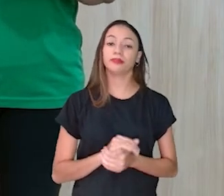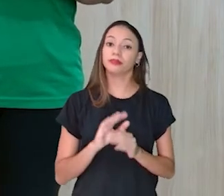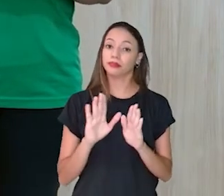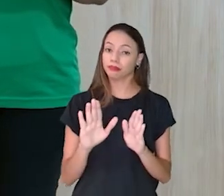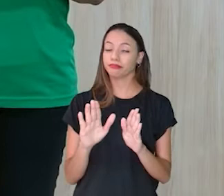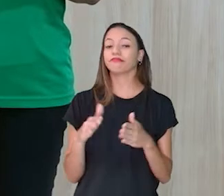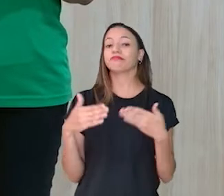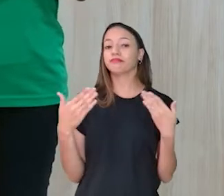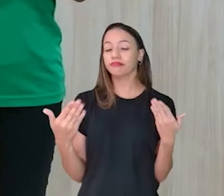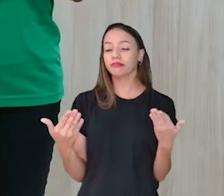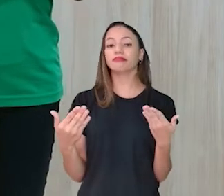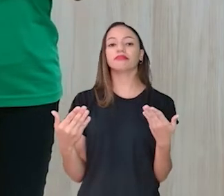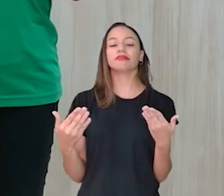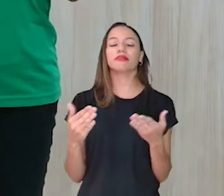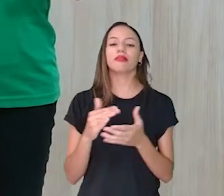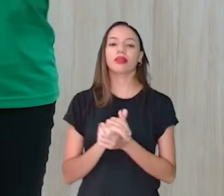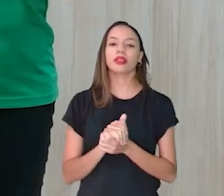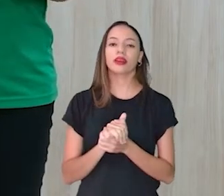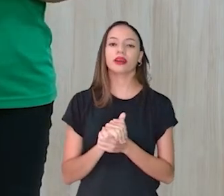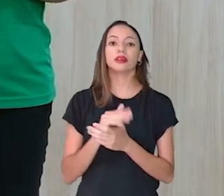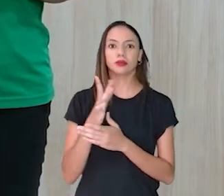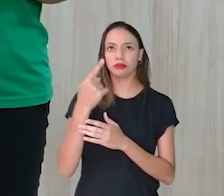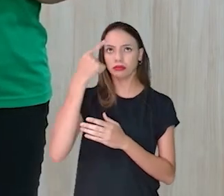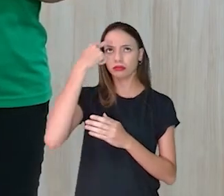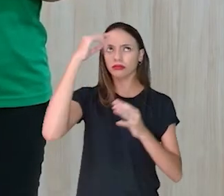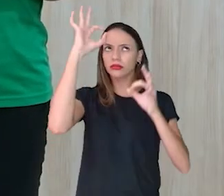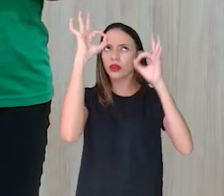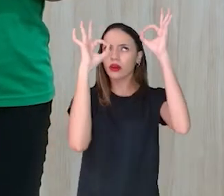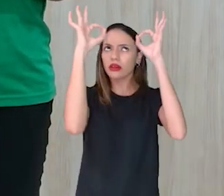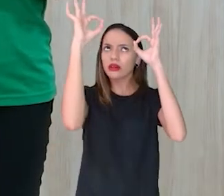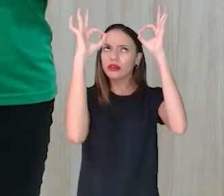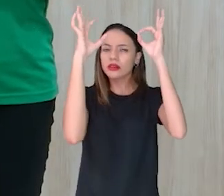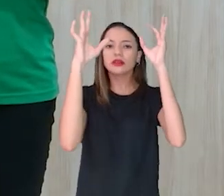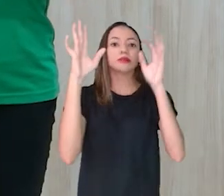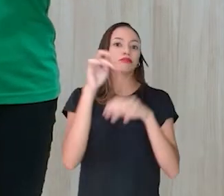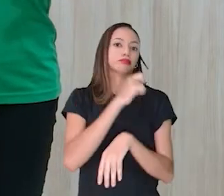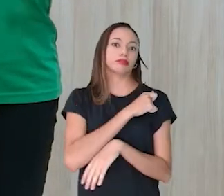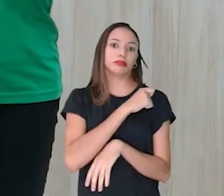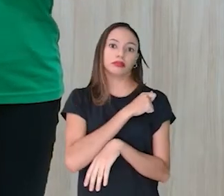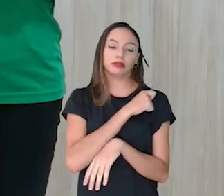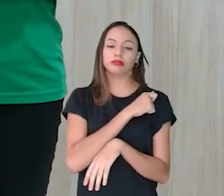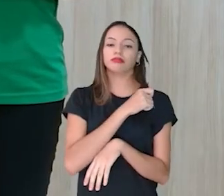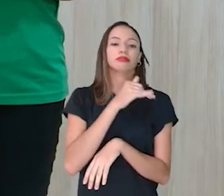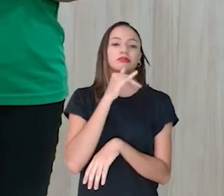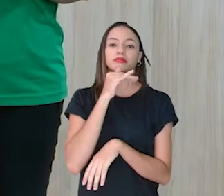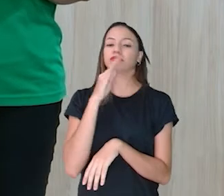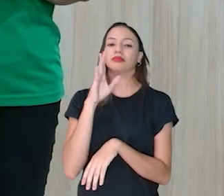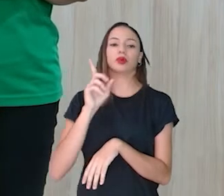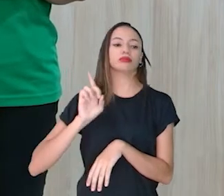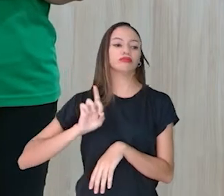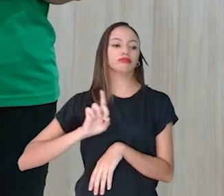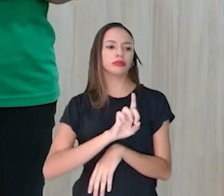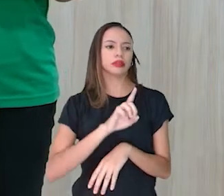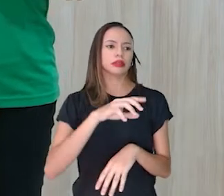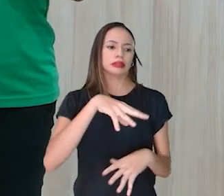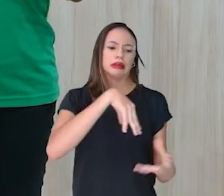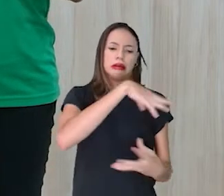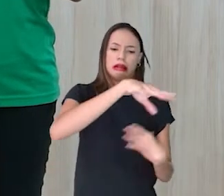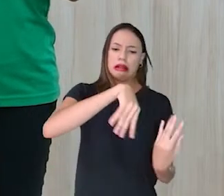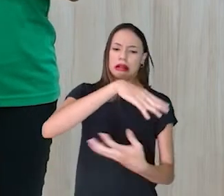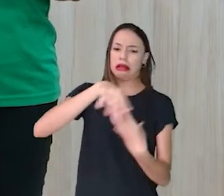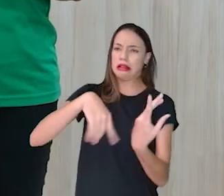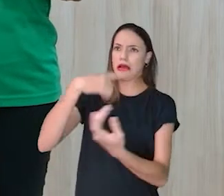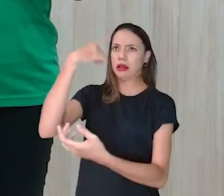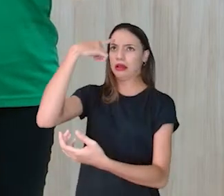já trabalhando essa organização, esse estudante ele chegou desorganizado, com